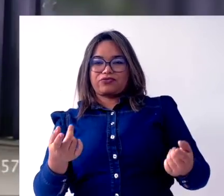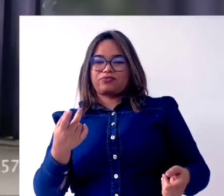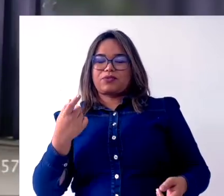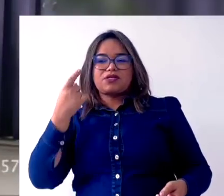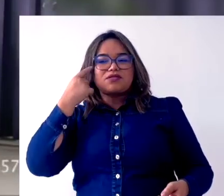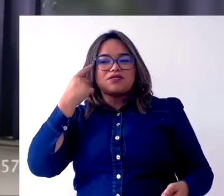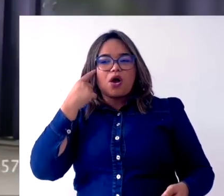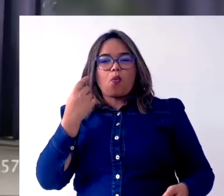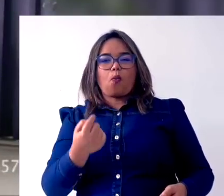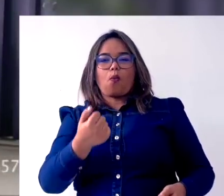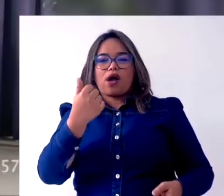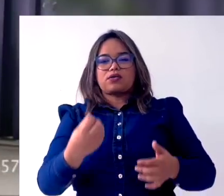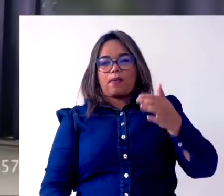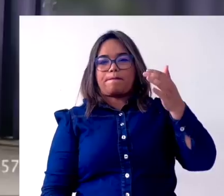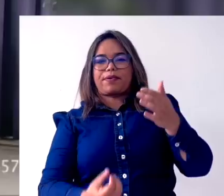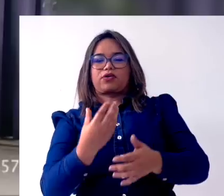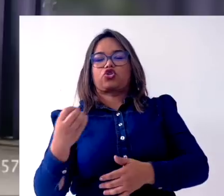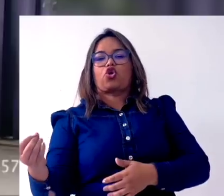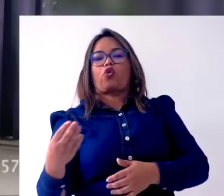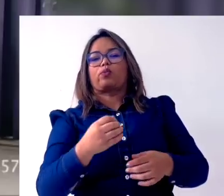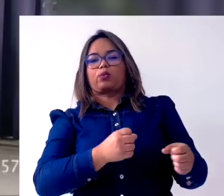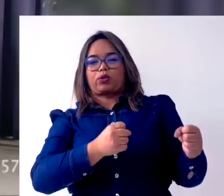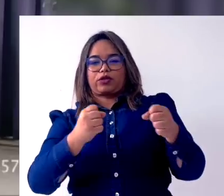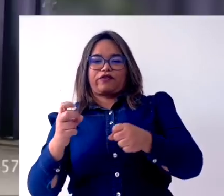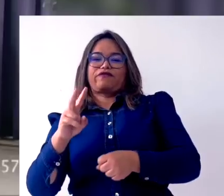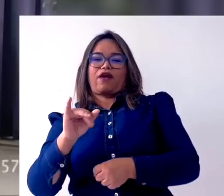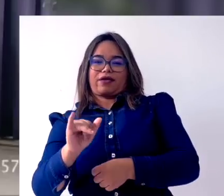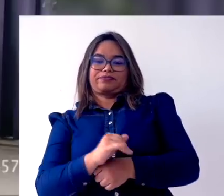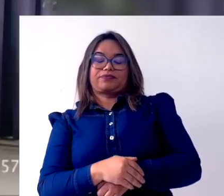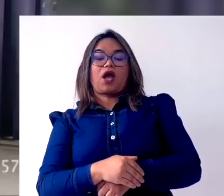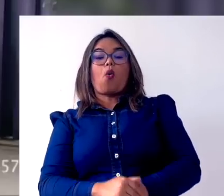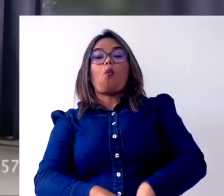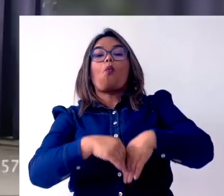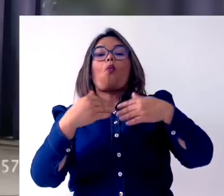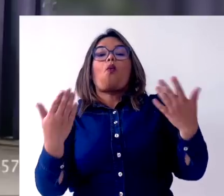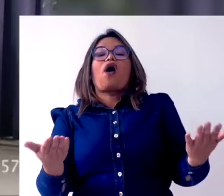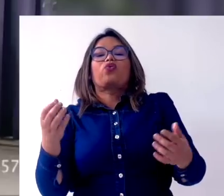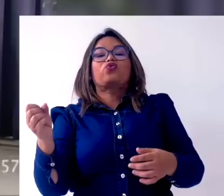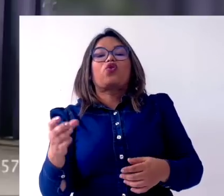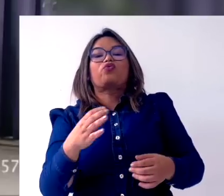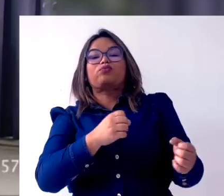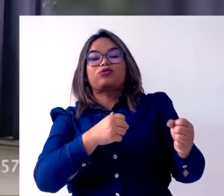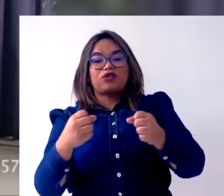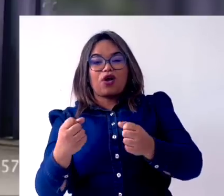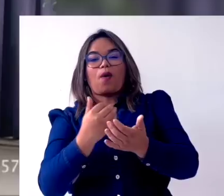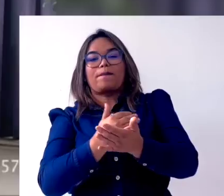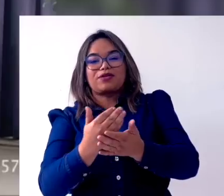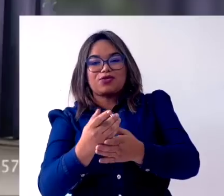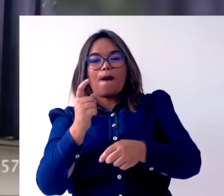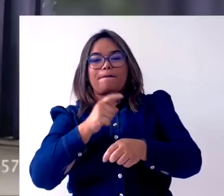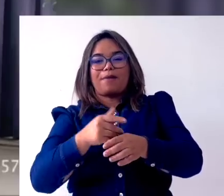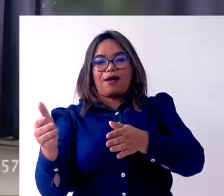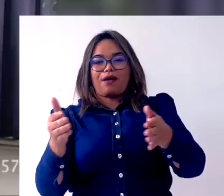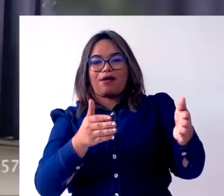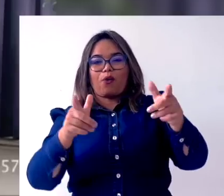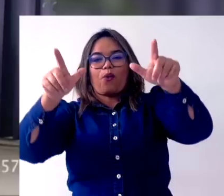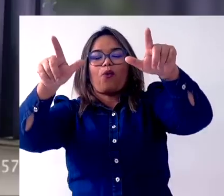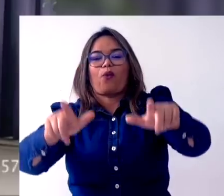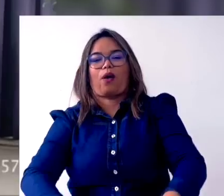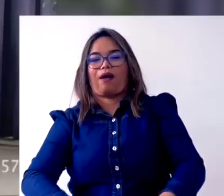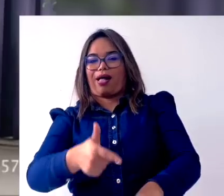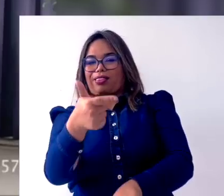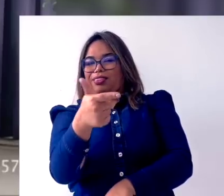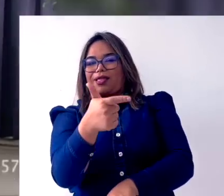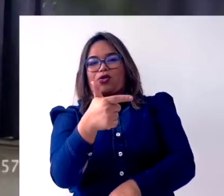distante. A questão é, que outro poder se levantou exatamente nesta época, numa área onde não havia